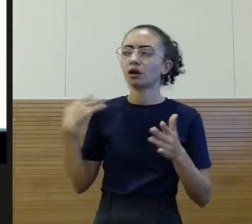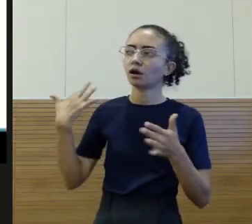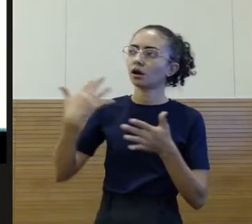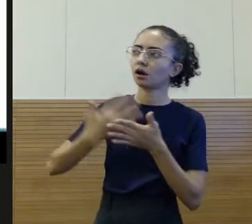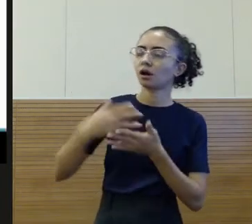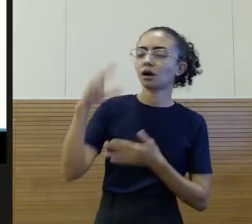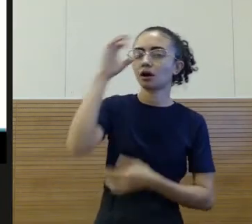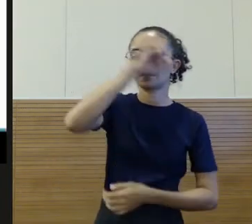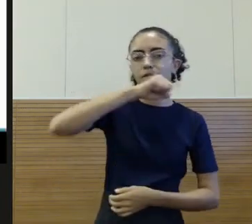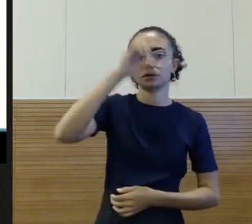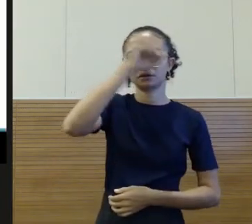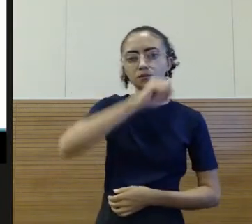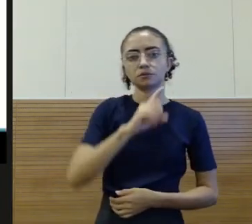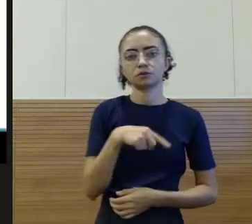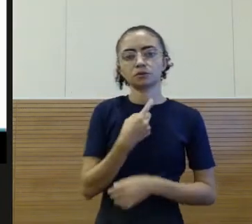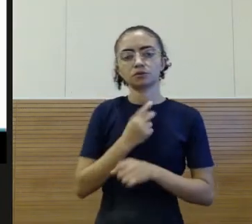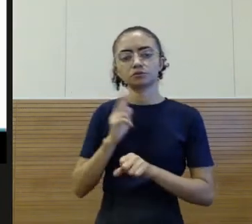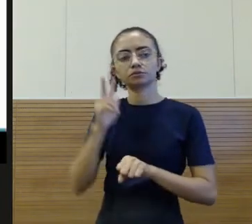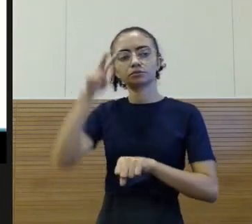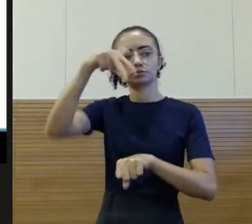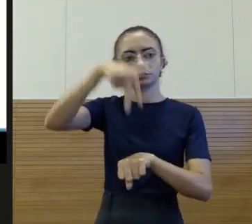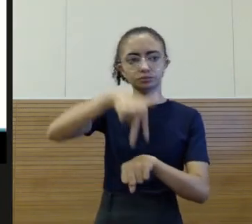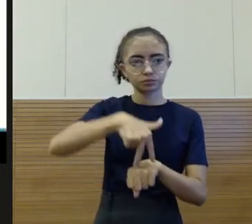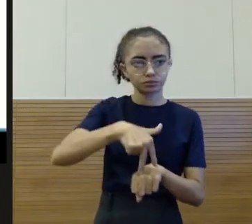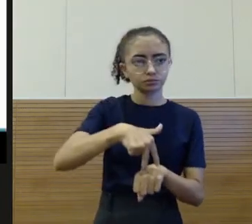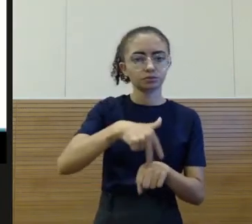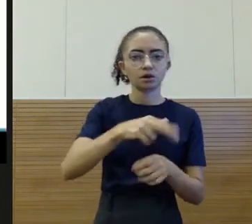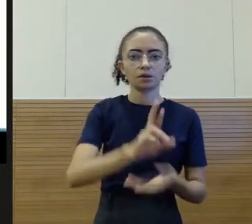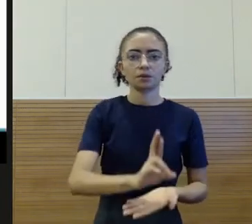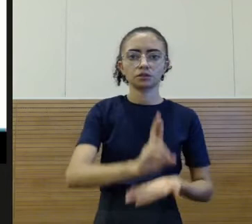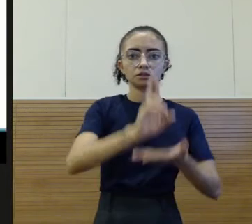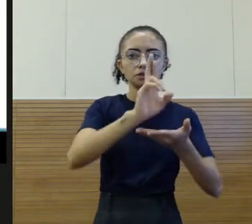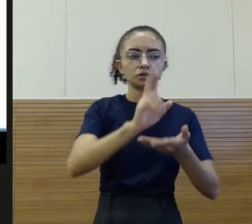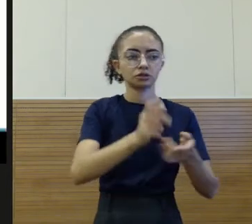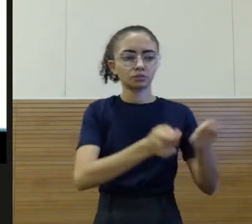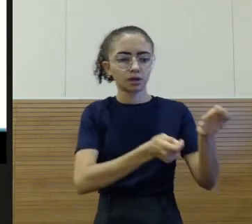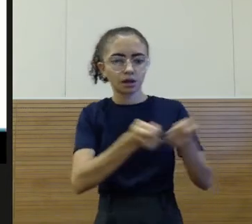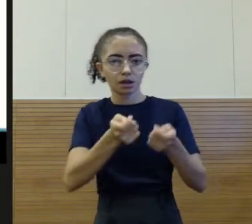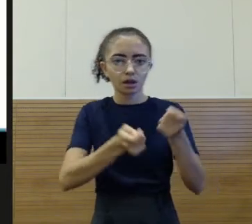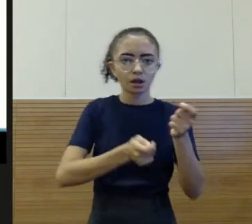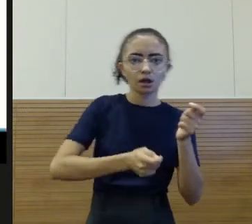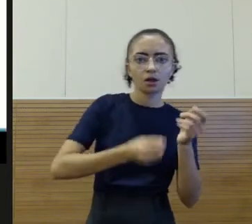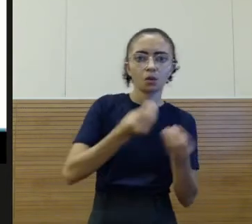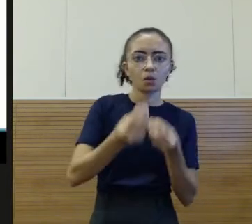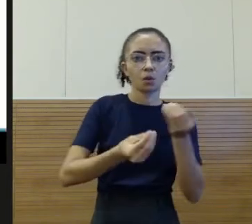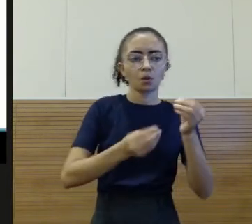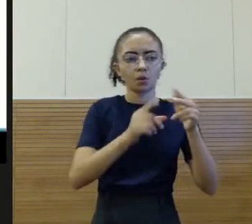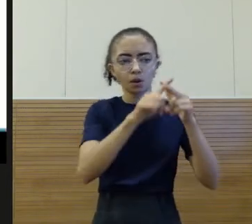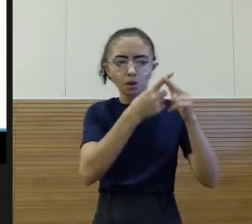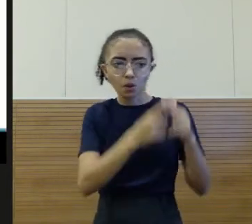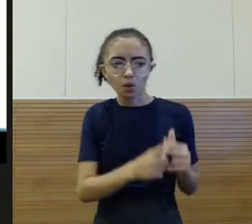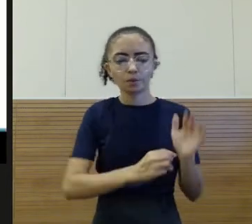levou a posicionar-nos para liderar, para fazer a revisão metodológica, que obviamente agora